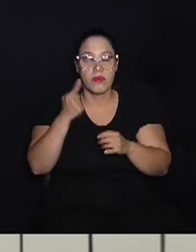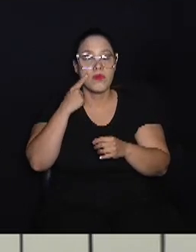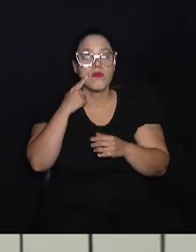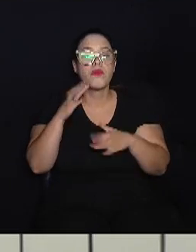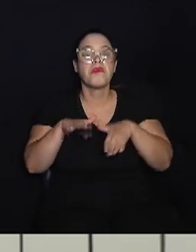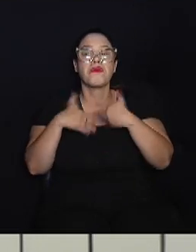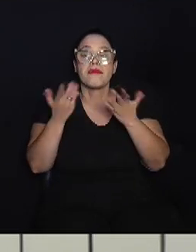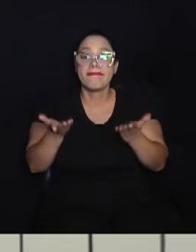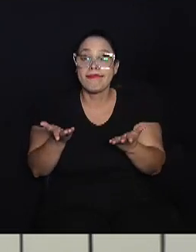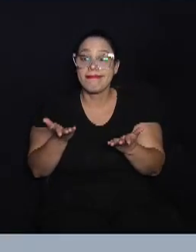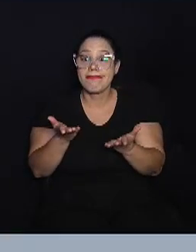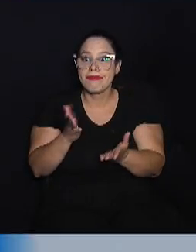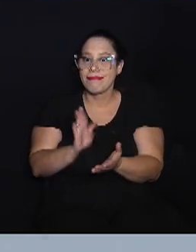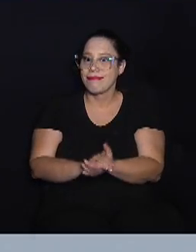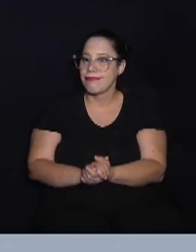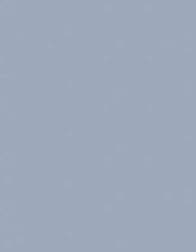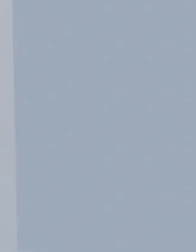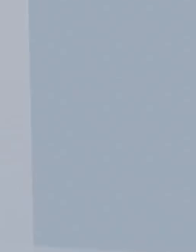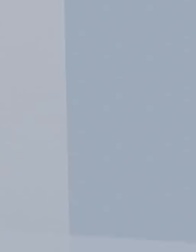é.